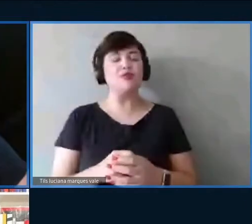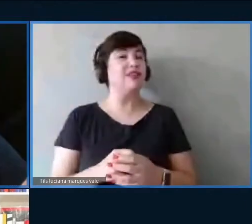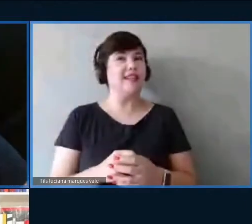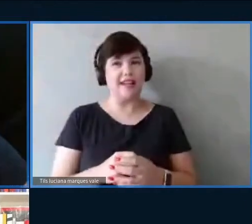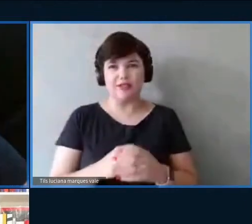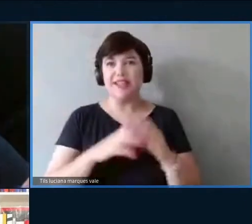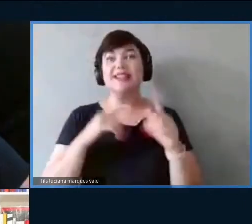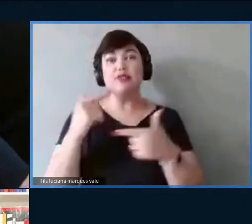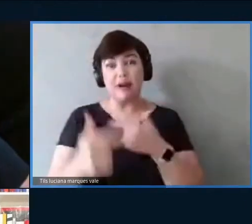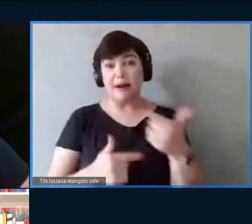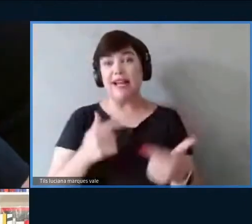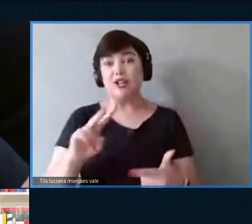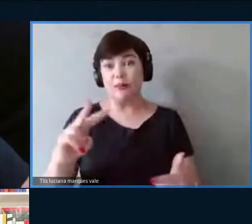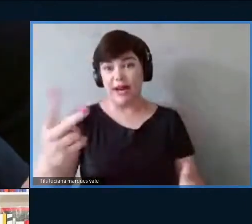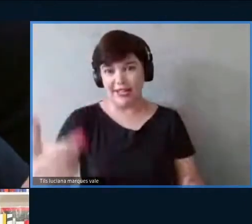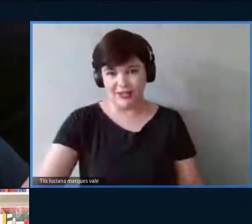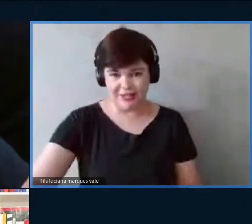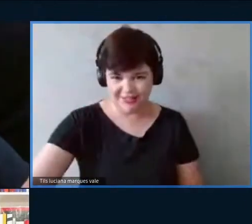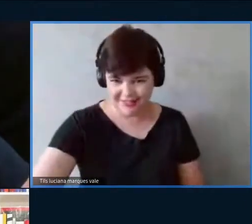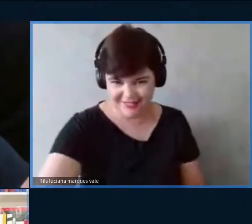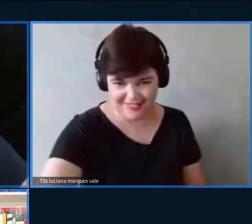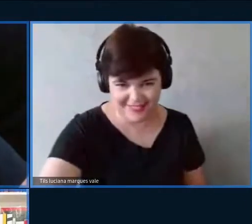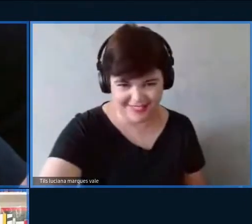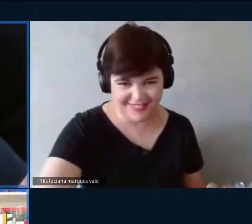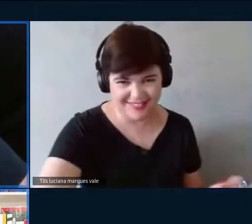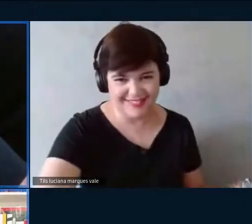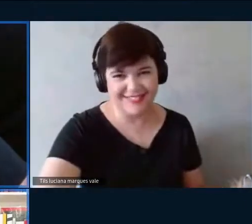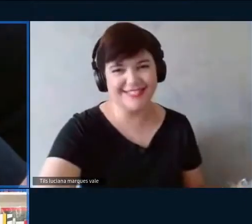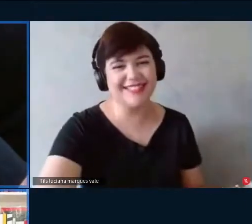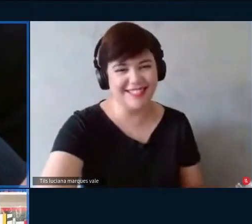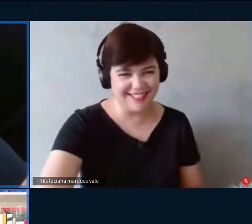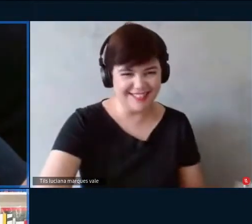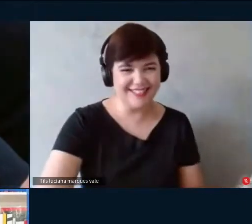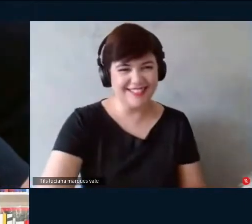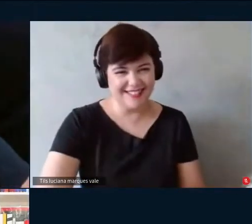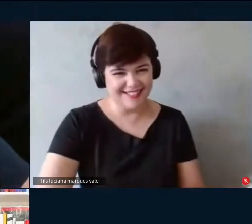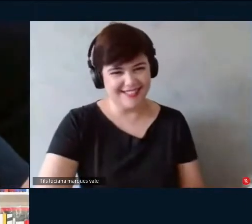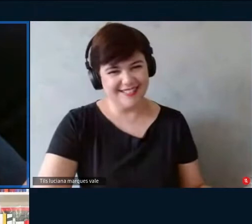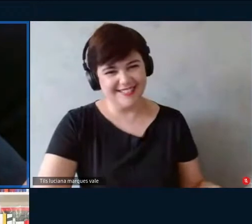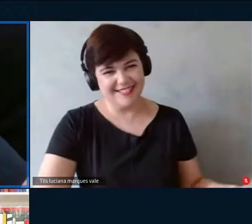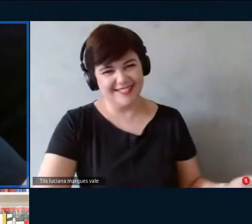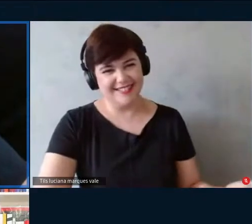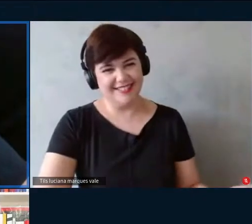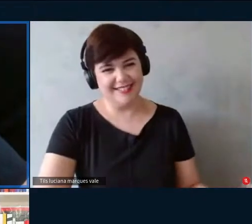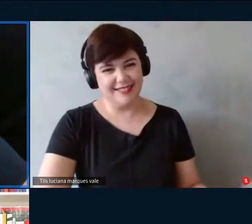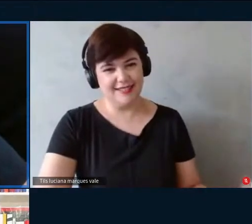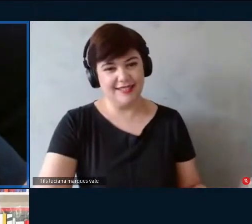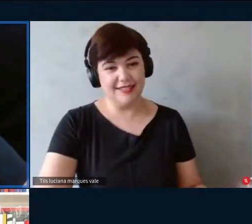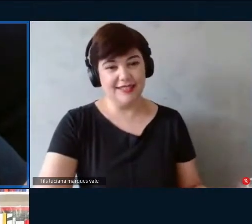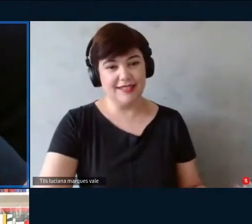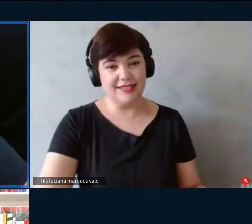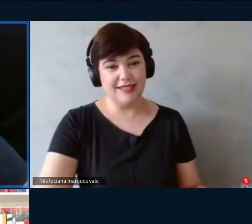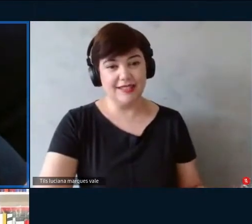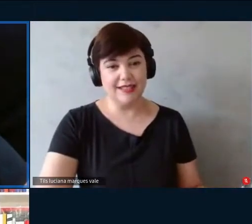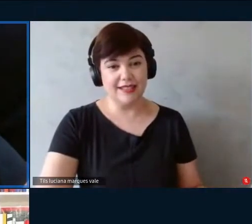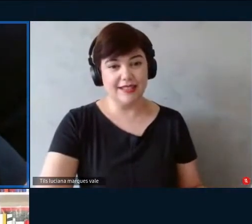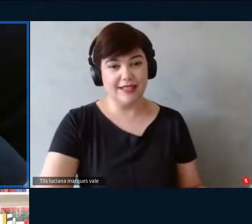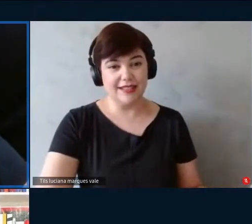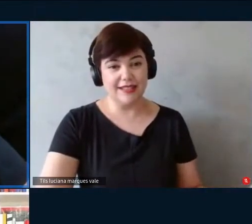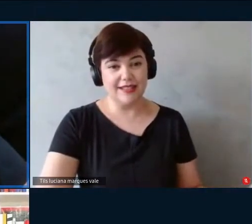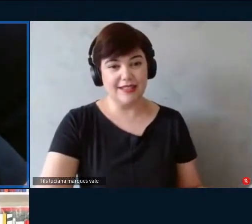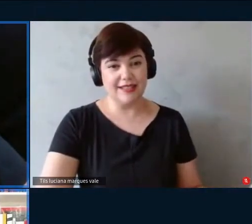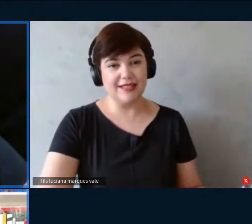que tem intérprete, coitado. Um trabalho redobrado. Paga mais. O Ricardo falando, seu aumento de salário vai